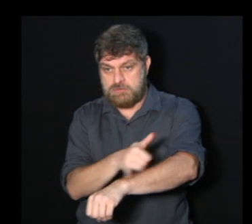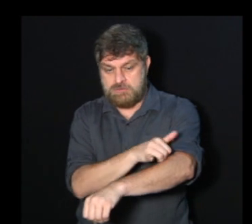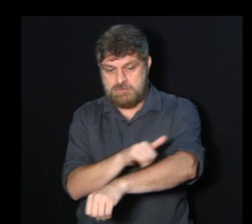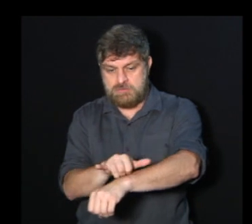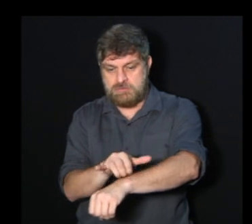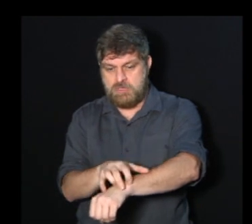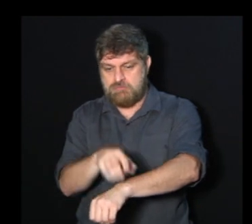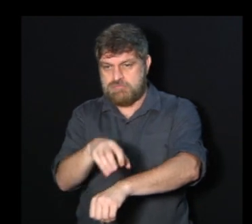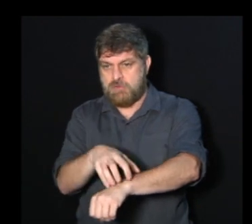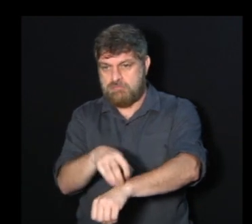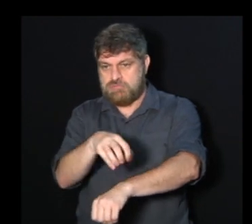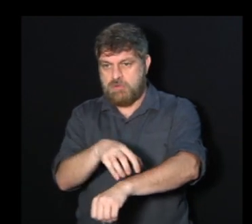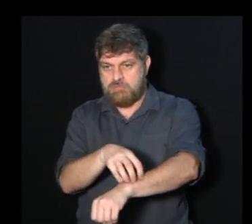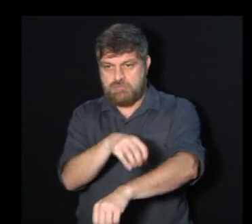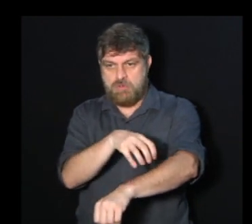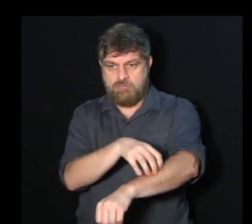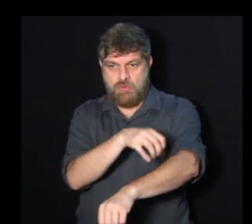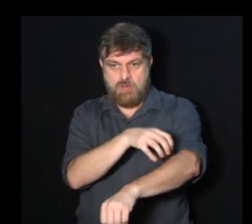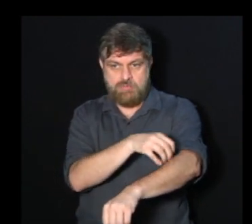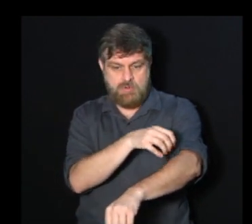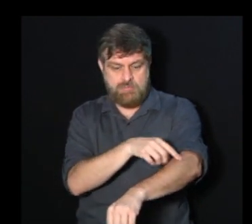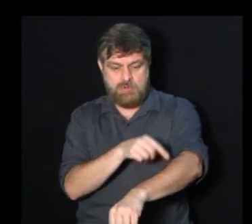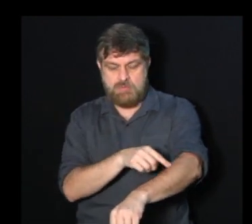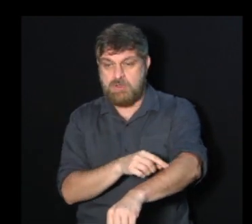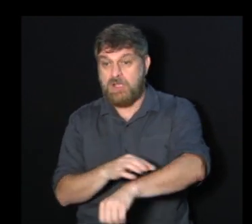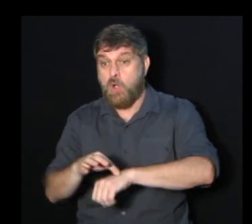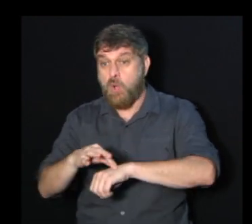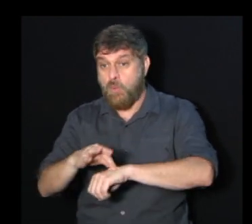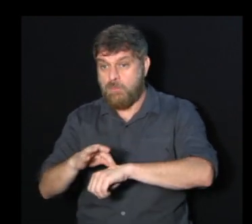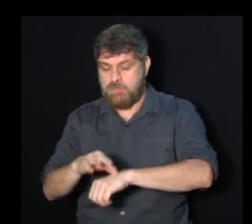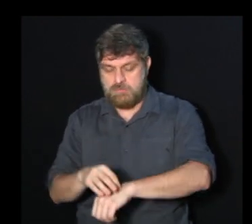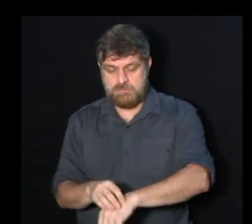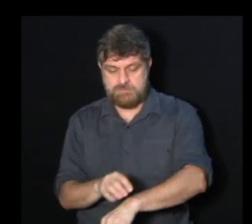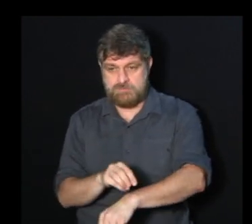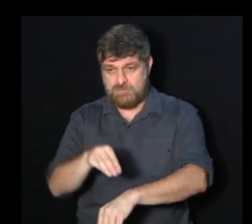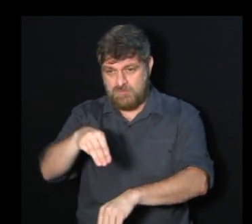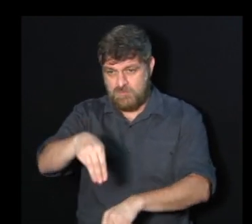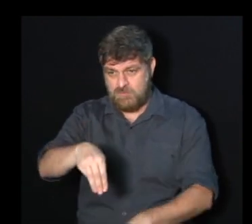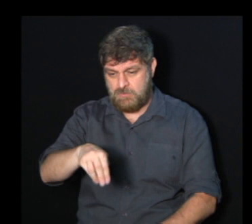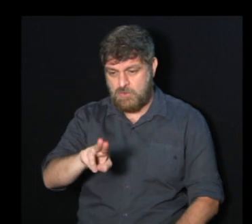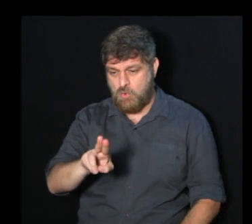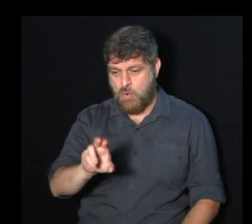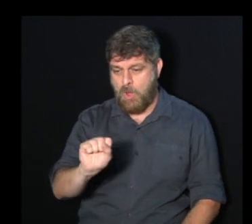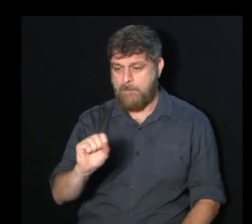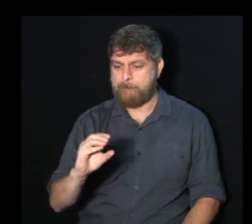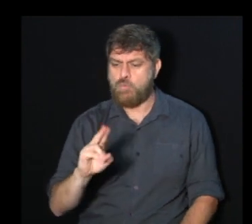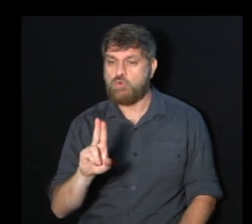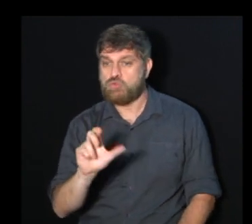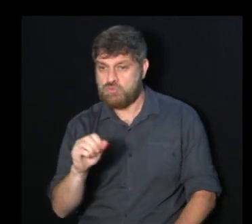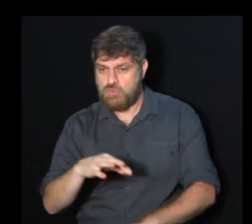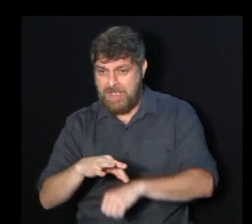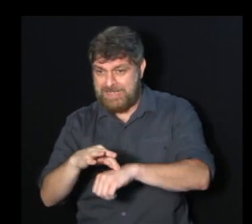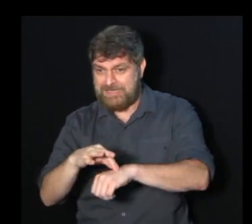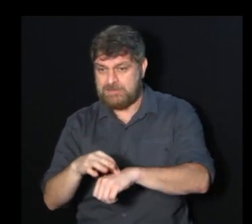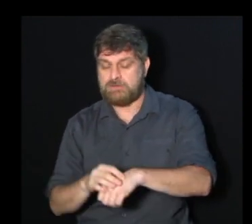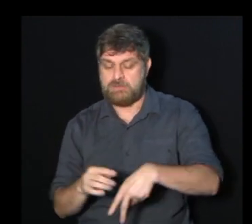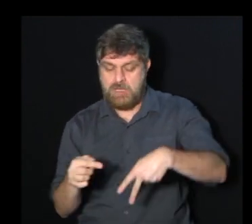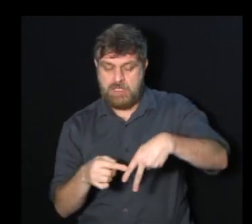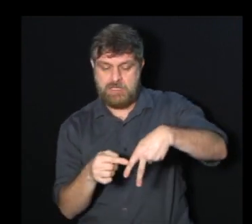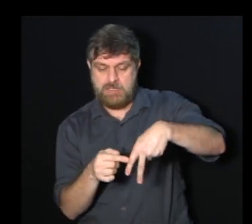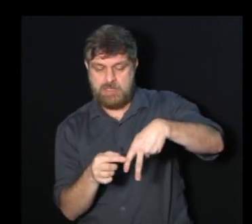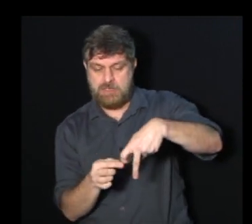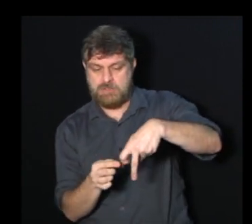né? E a gente consegue estimular a parte muscular, no caso, o joelho,